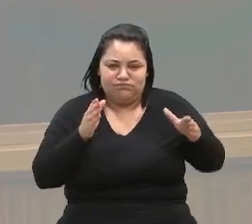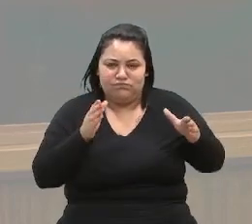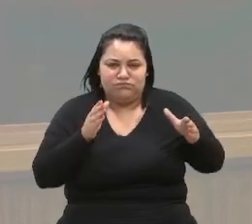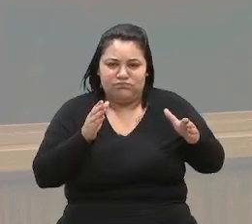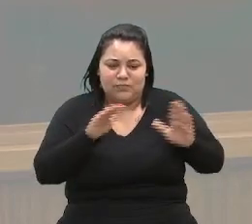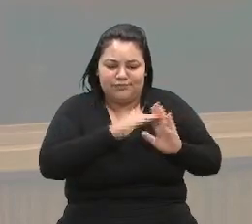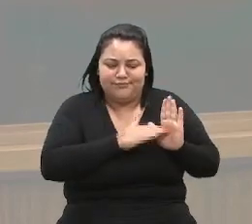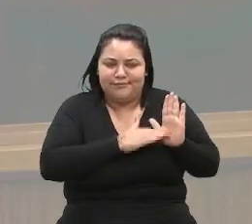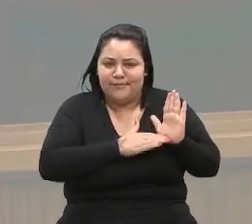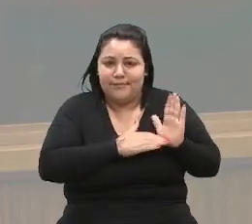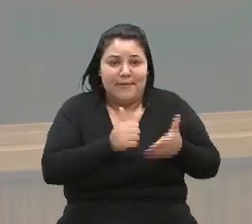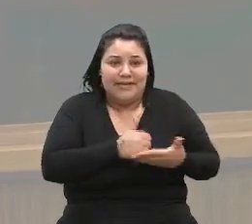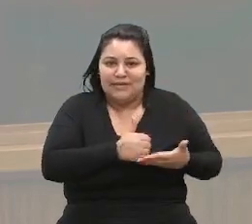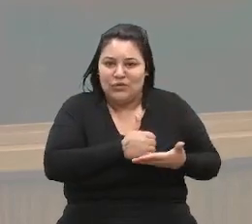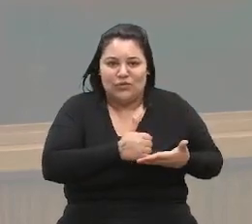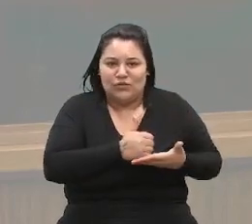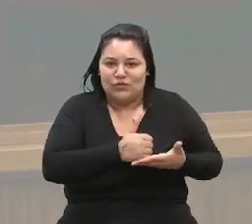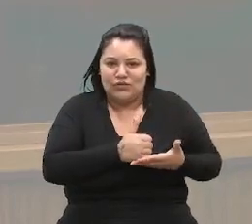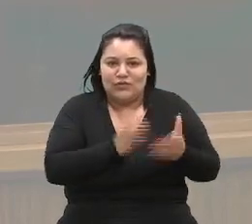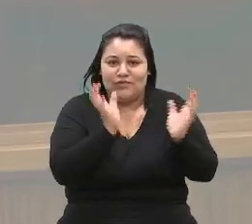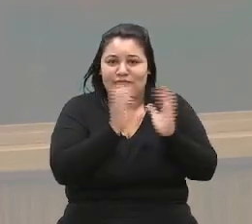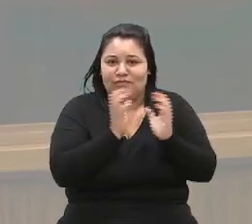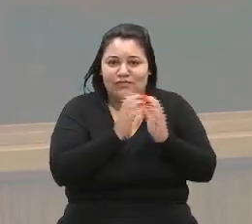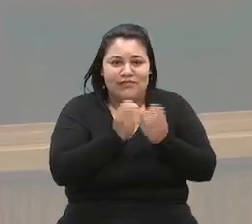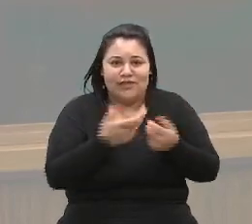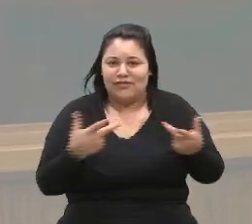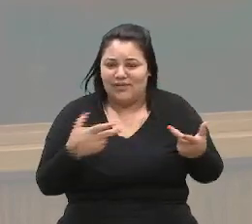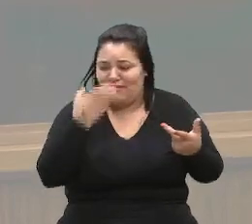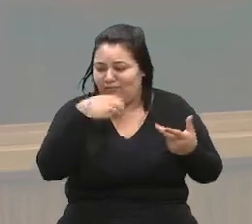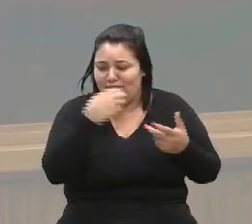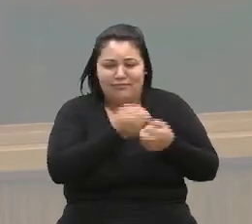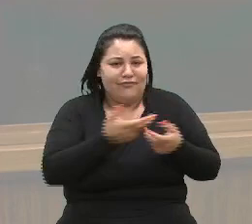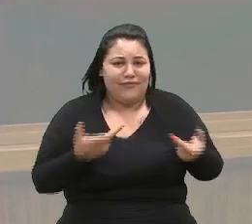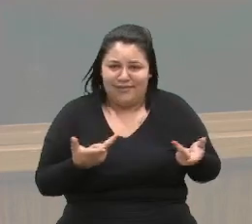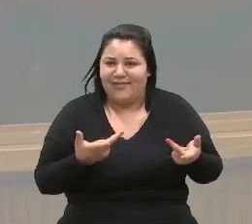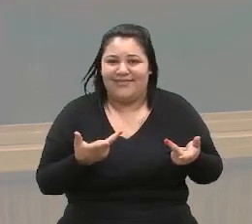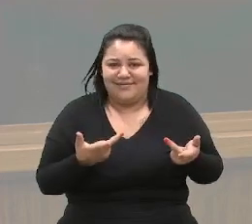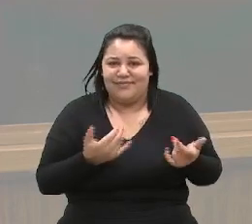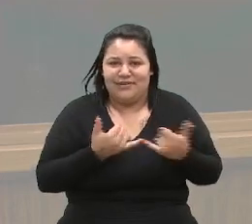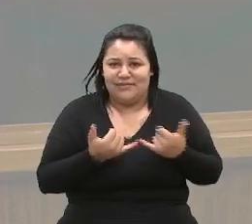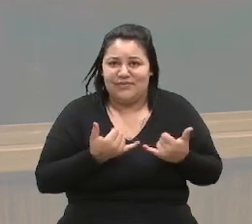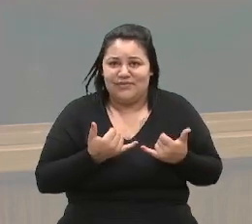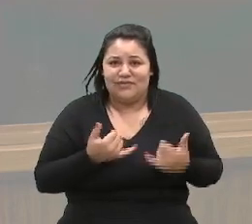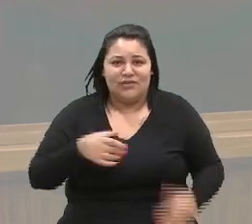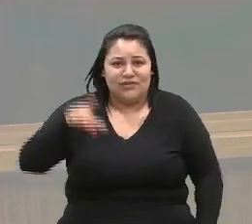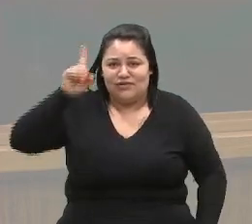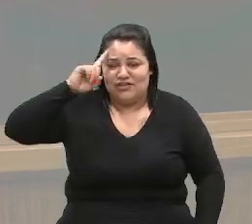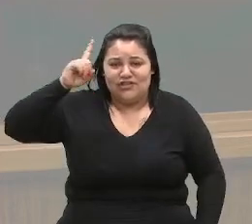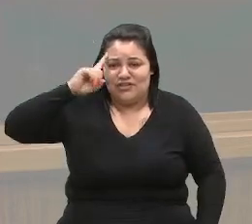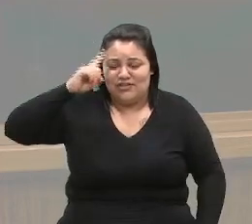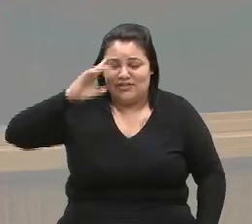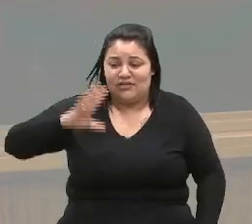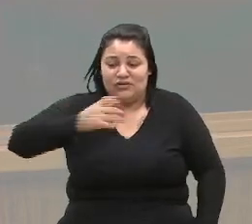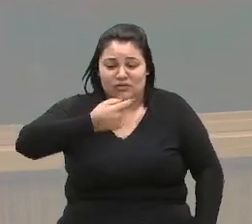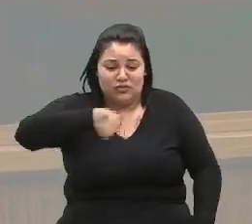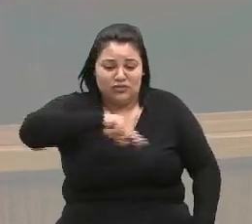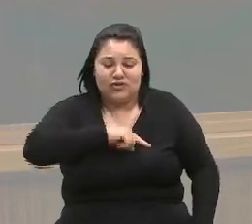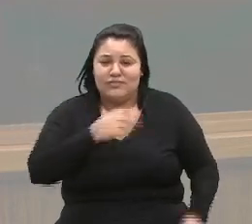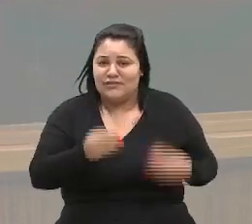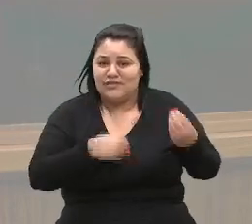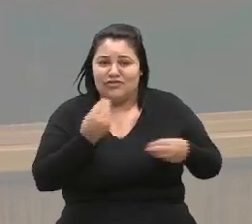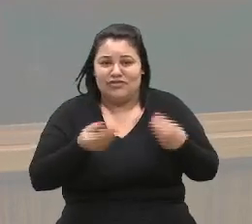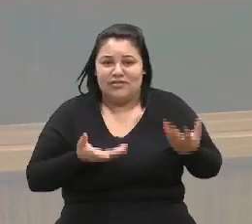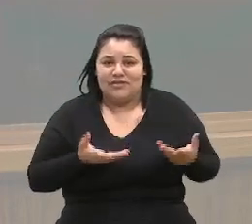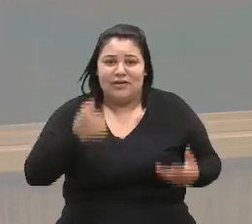básica, itens básicos, verdura, fruta, o dia a dia daquelas... Todos nós vamos sentir isso.